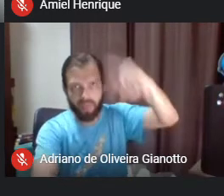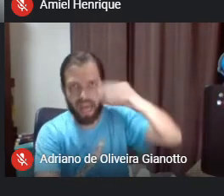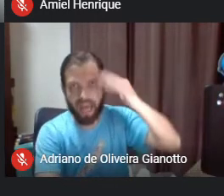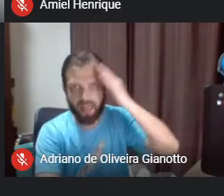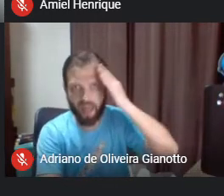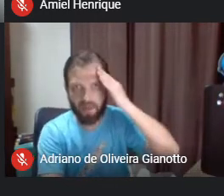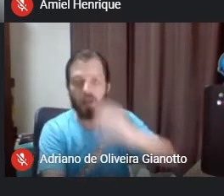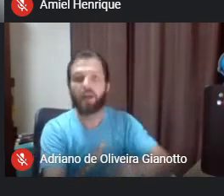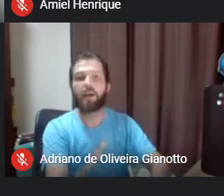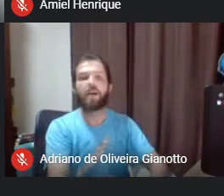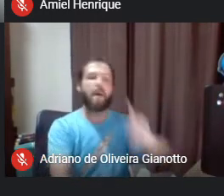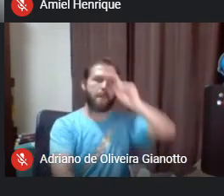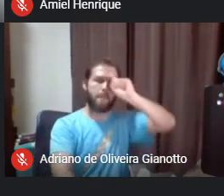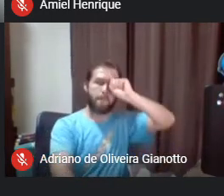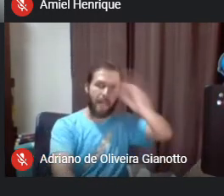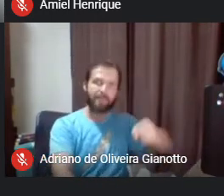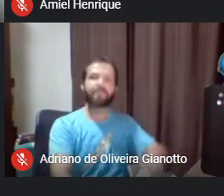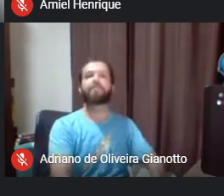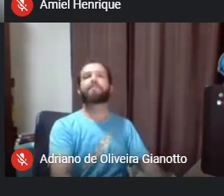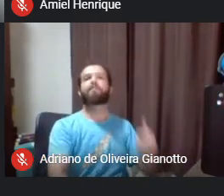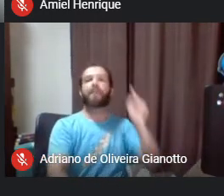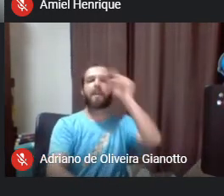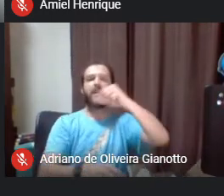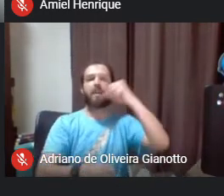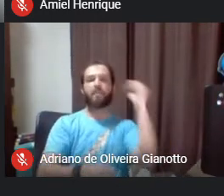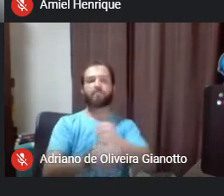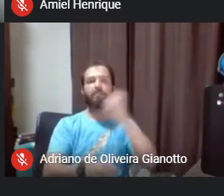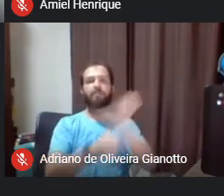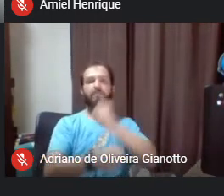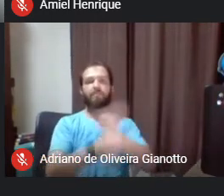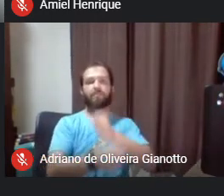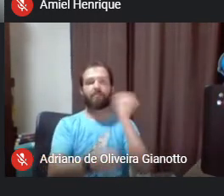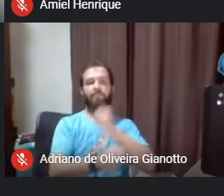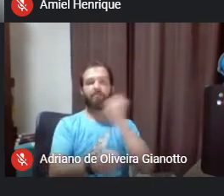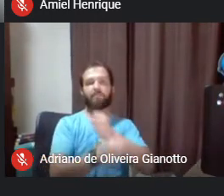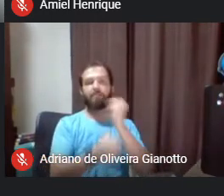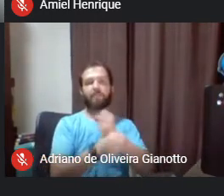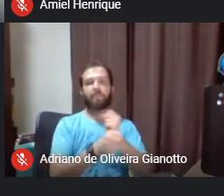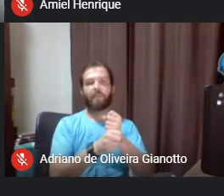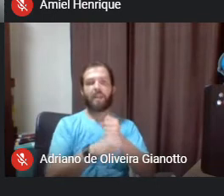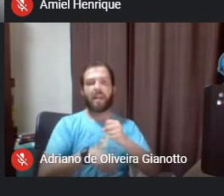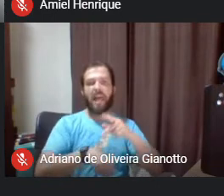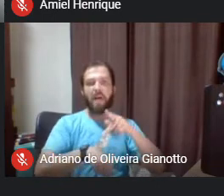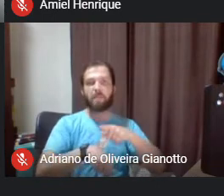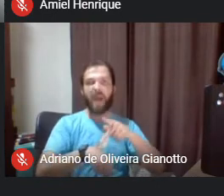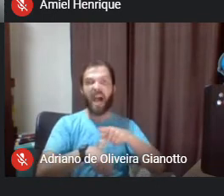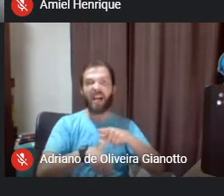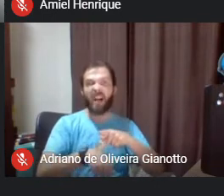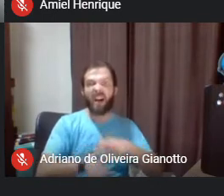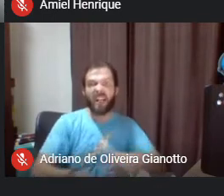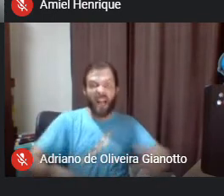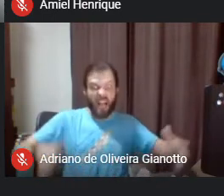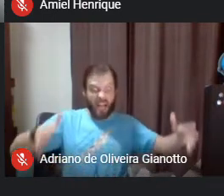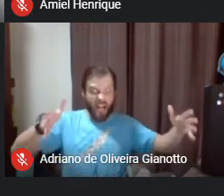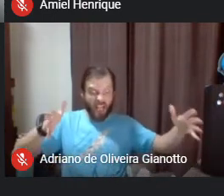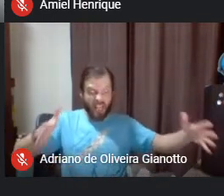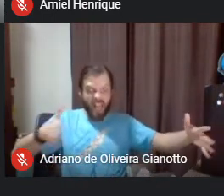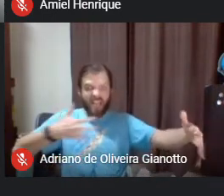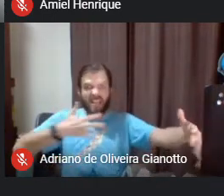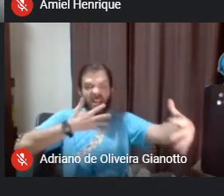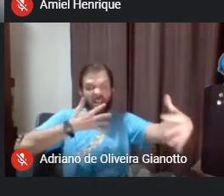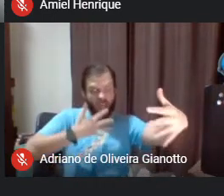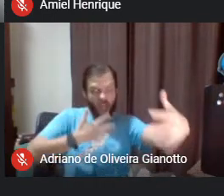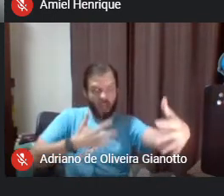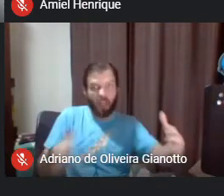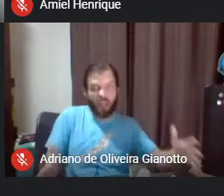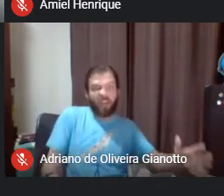escravos, né, na época, mandou pegar 3.000 escravos, né, e começaram